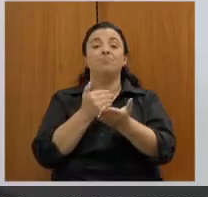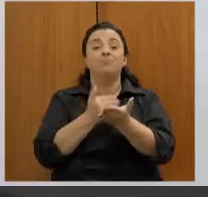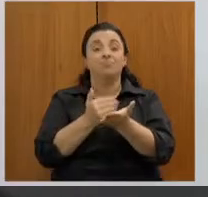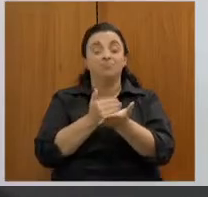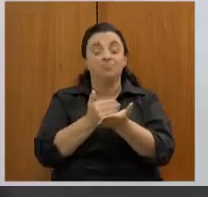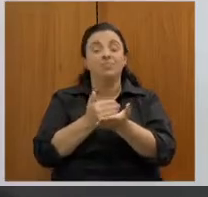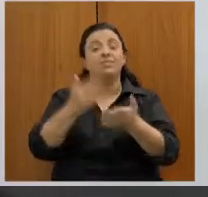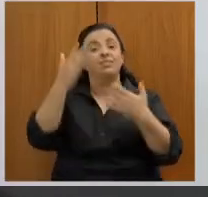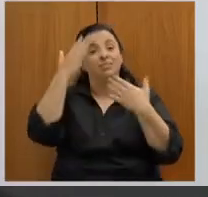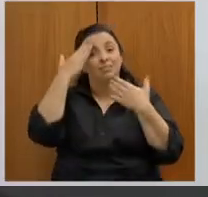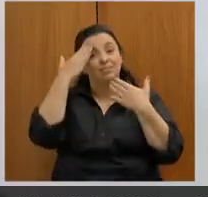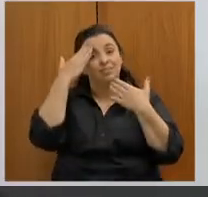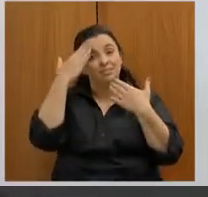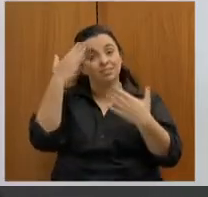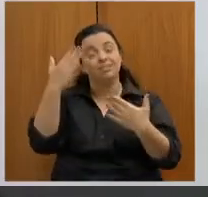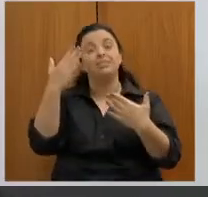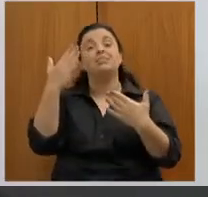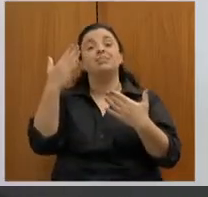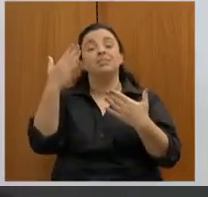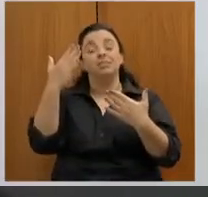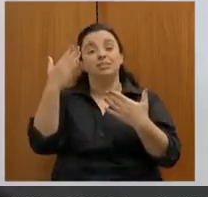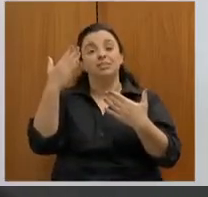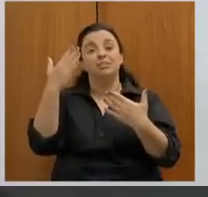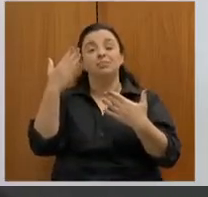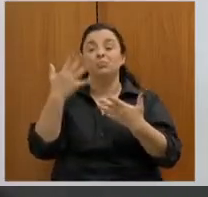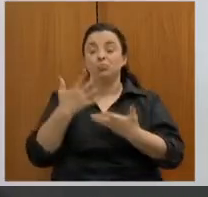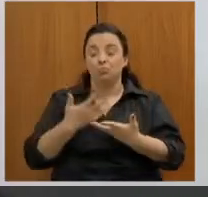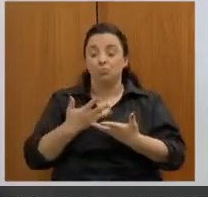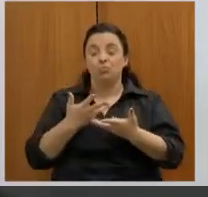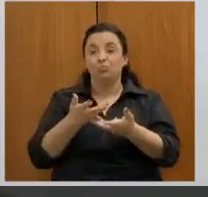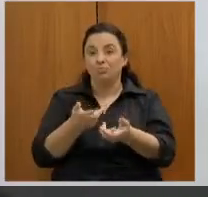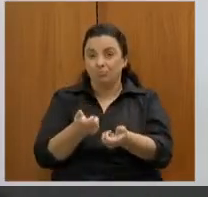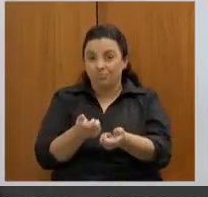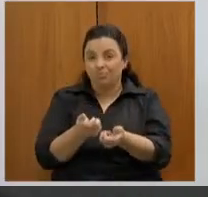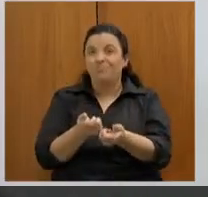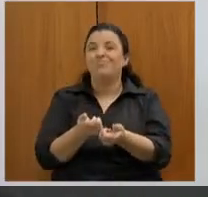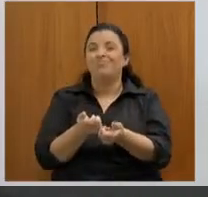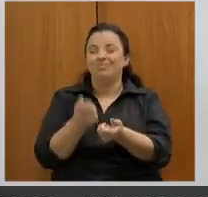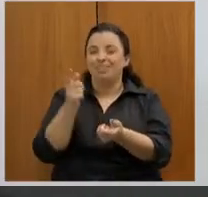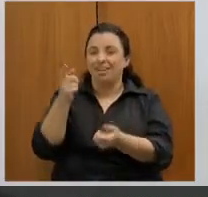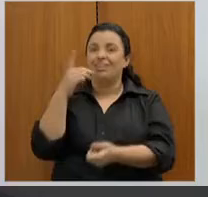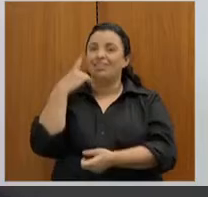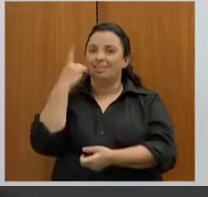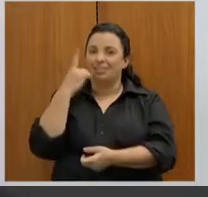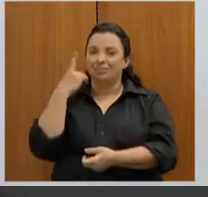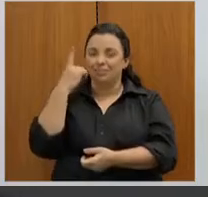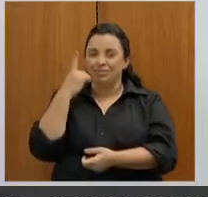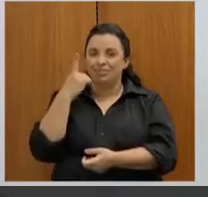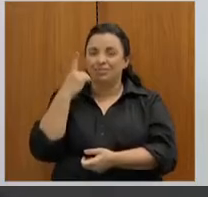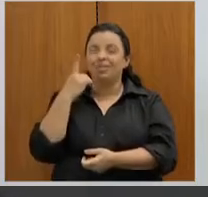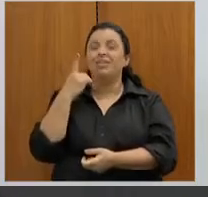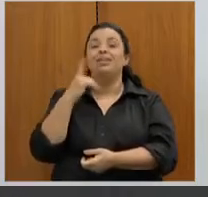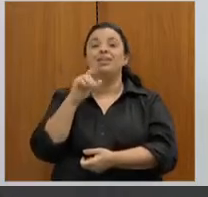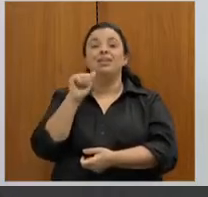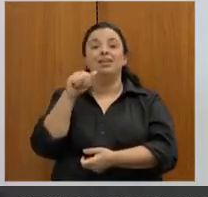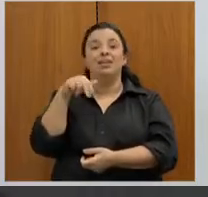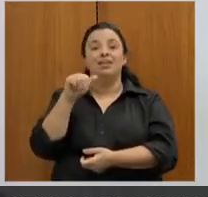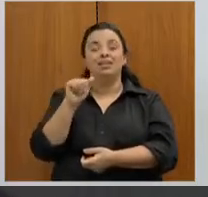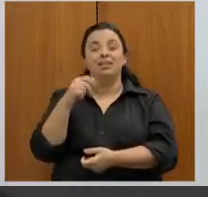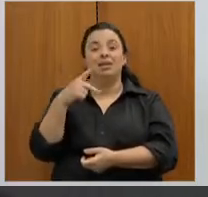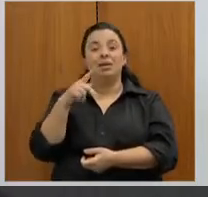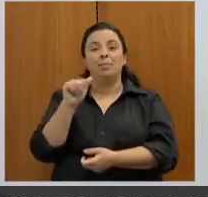gostaria de agradecer ao convite excelentíssimo a deputada Ana Paula Siqueira